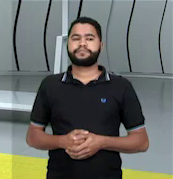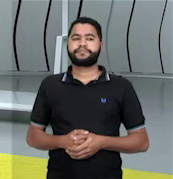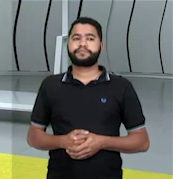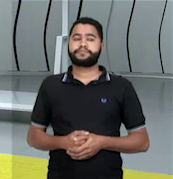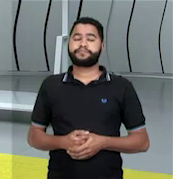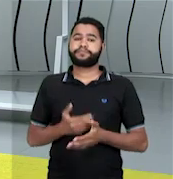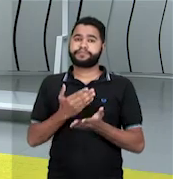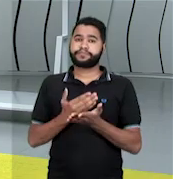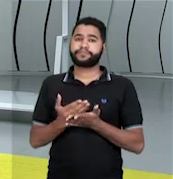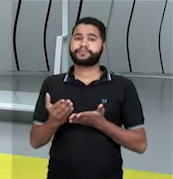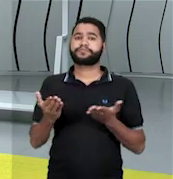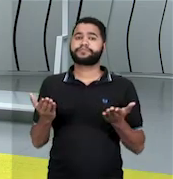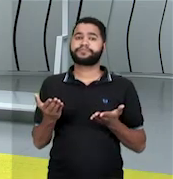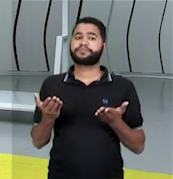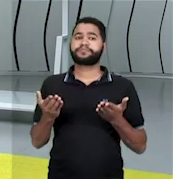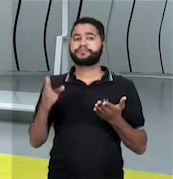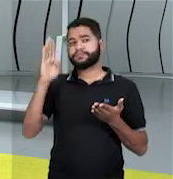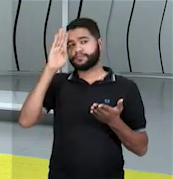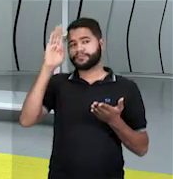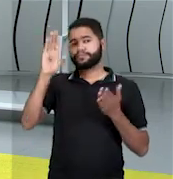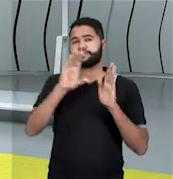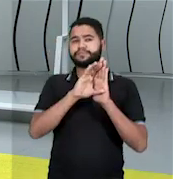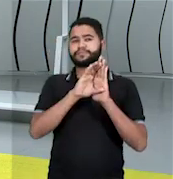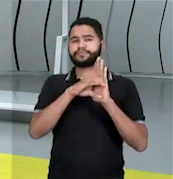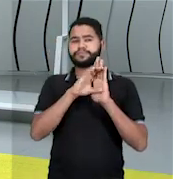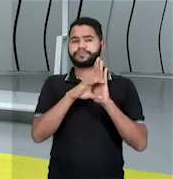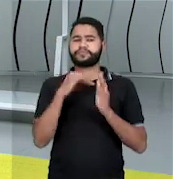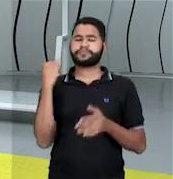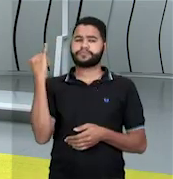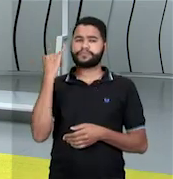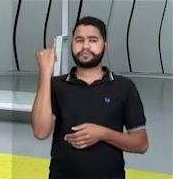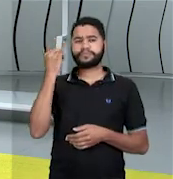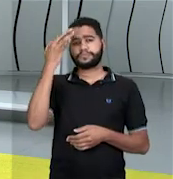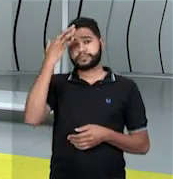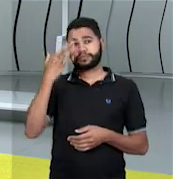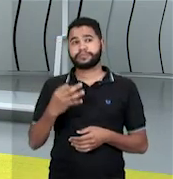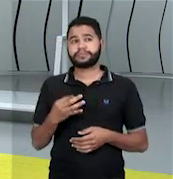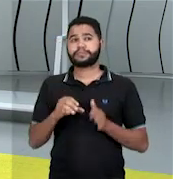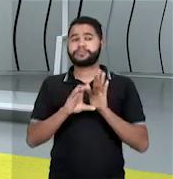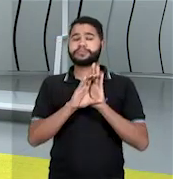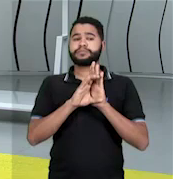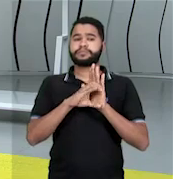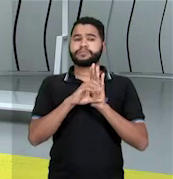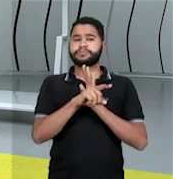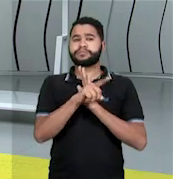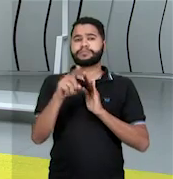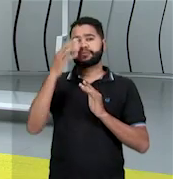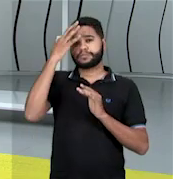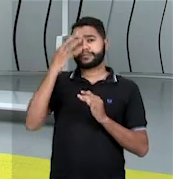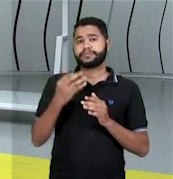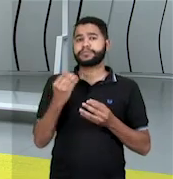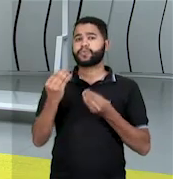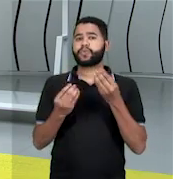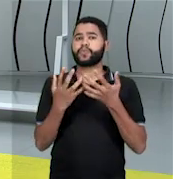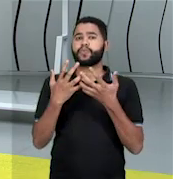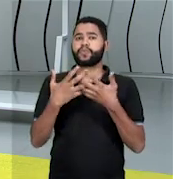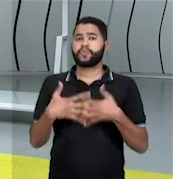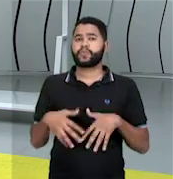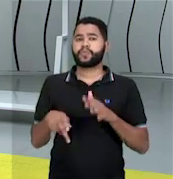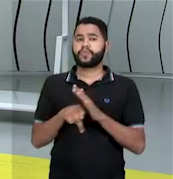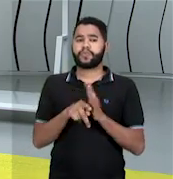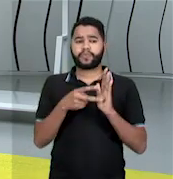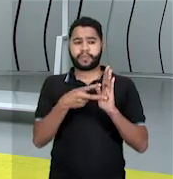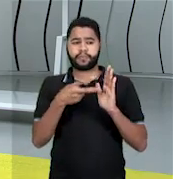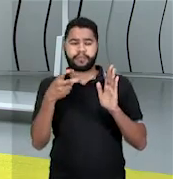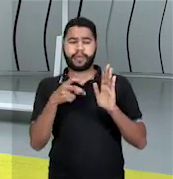para começar, vamos aí falar os principais conceitos. É importante entender conceitos justamente para você entender como é que funciona essa dinâmica, a interpretação